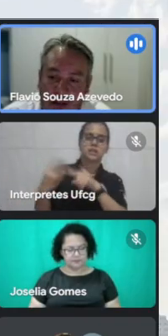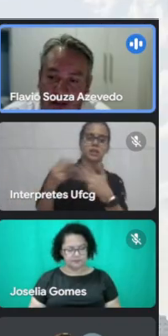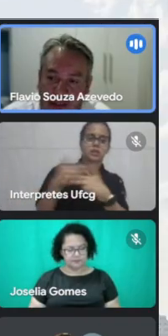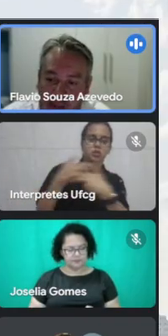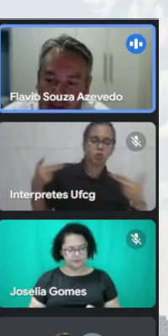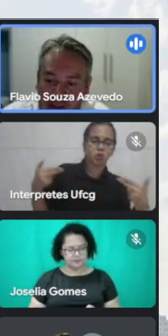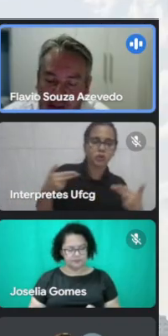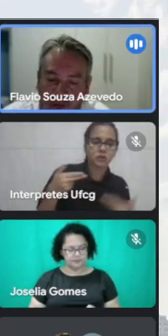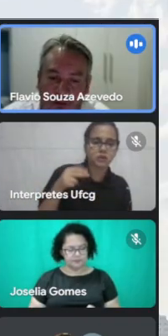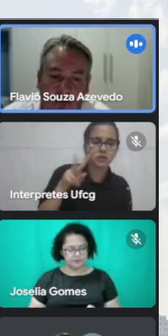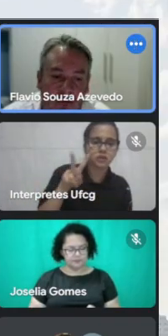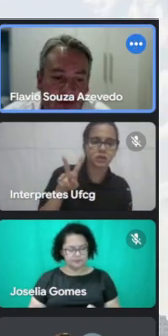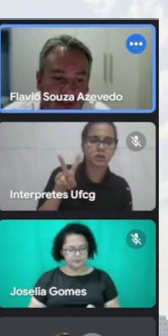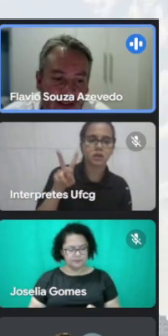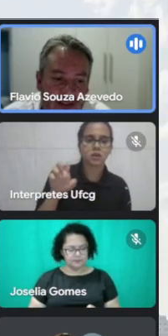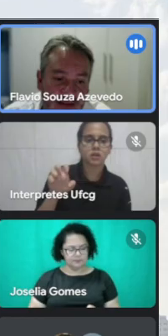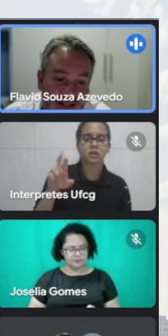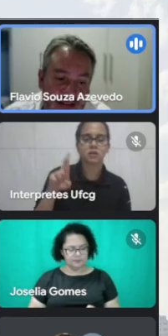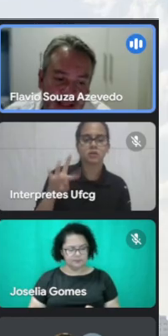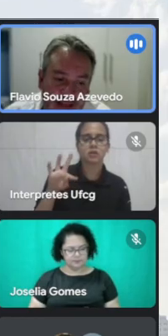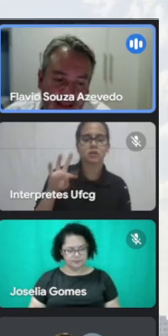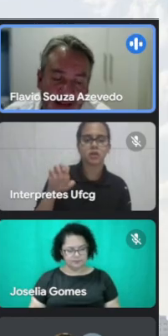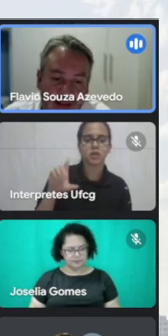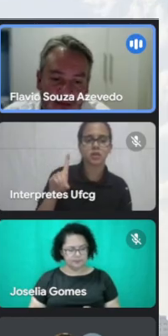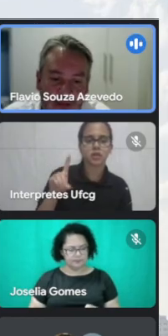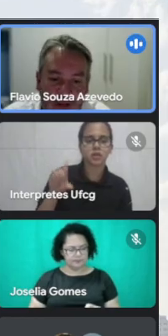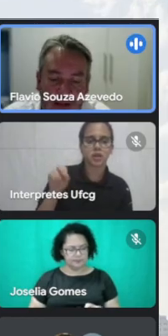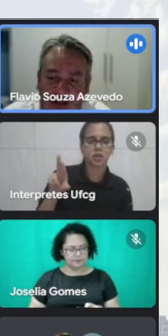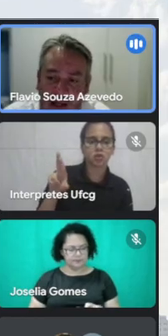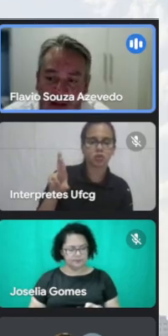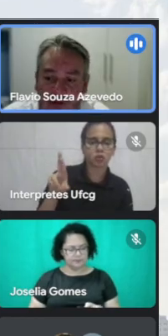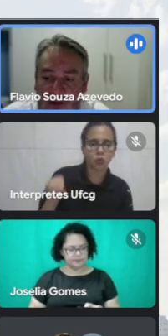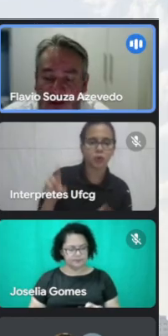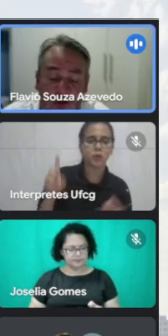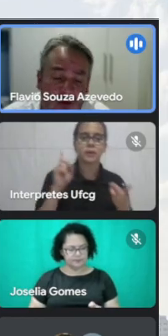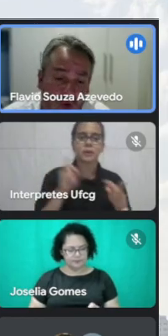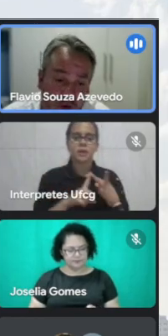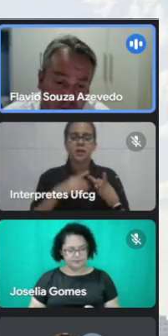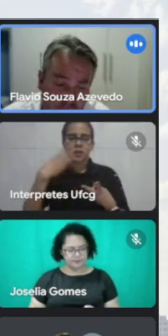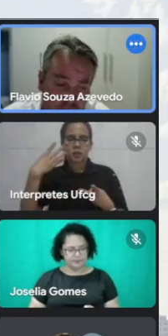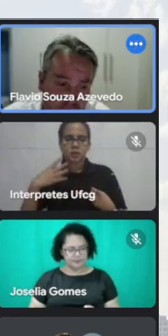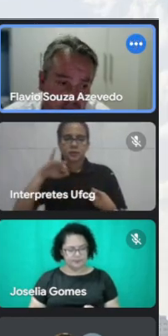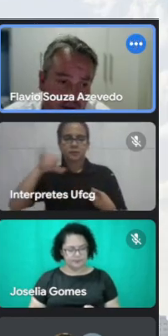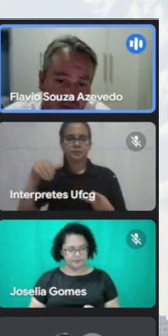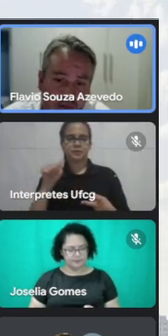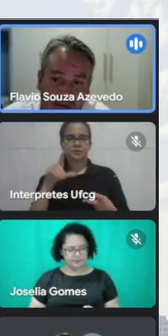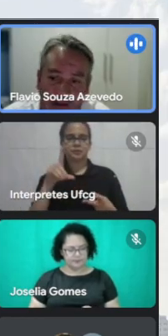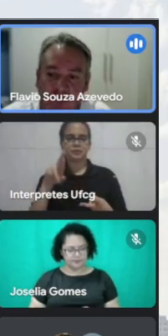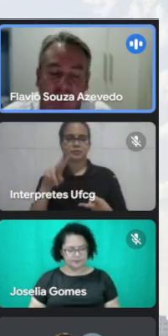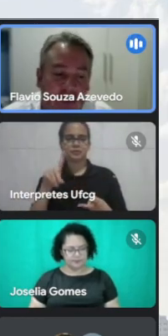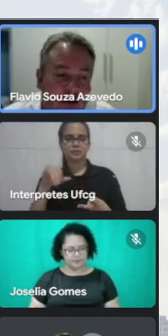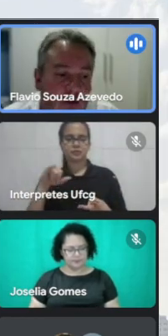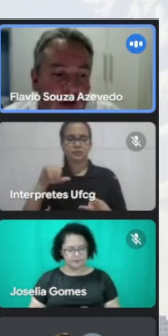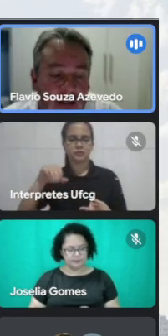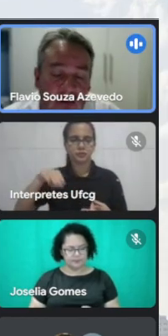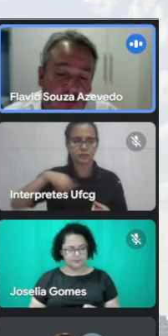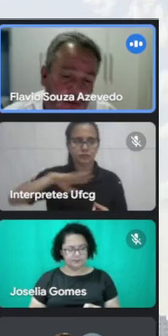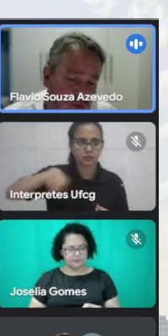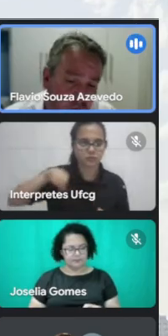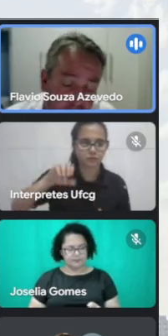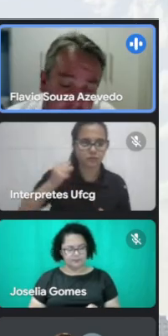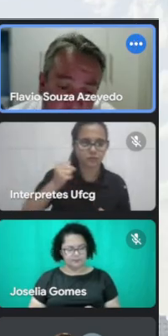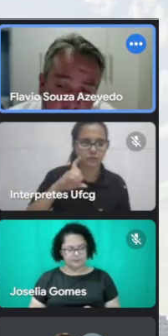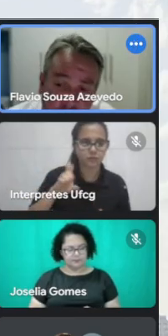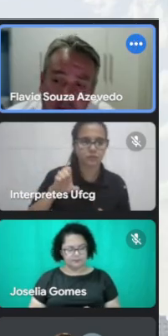4 jardins de sedimentação e 17 jardins filtrantes. Esses jardins filtrantes são enormes, né? As fotos a gente vai ter aí a comparação,